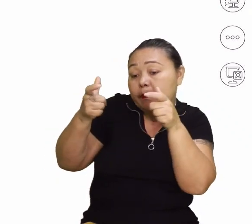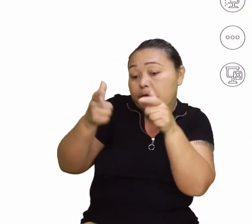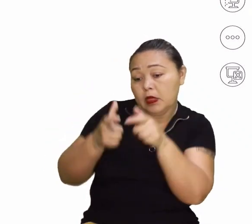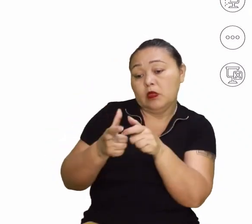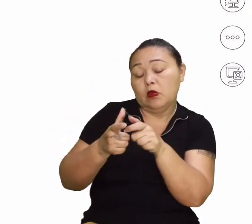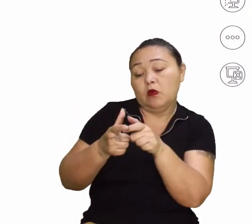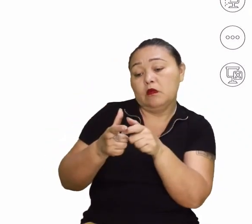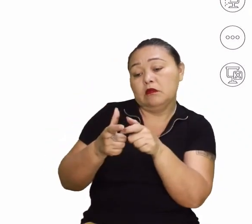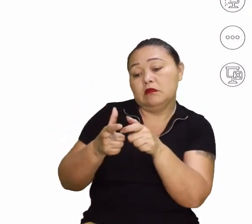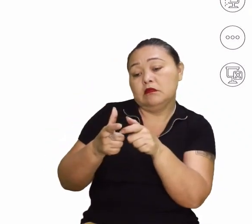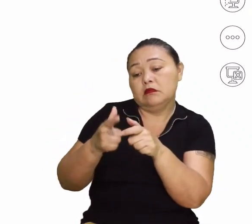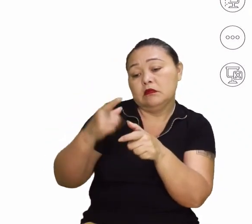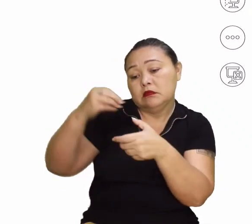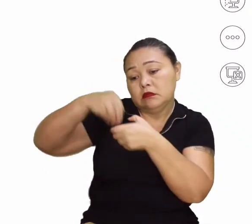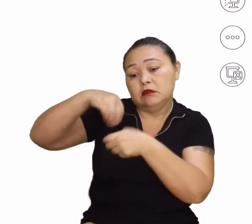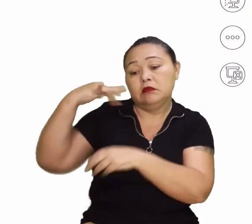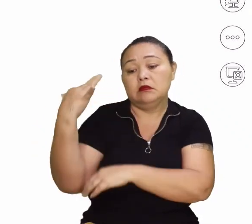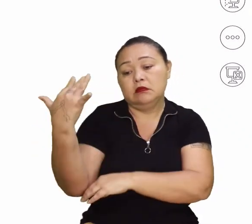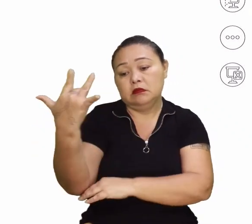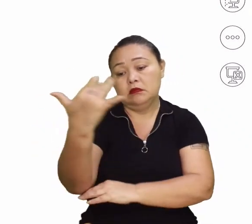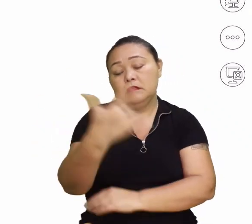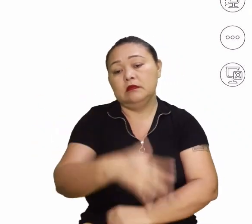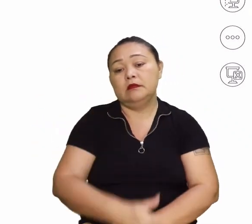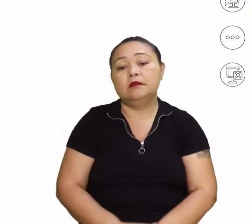natureza. Ok?